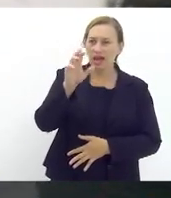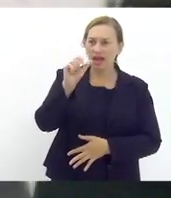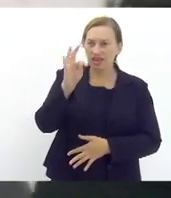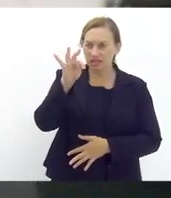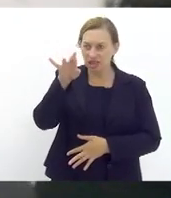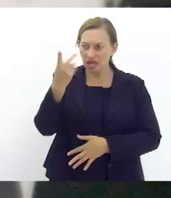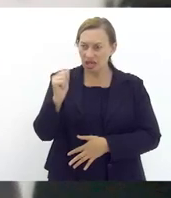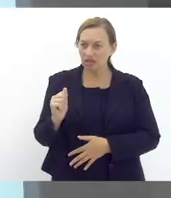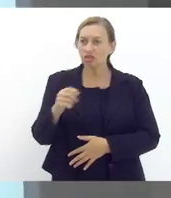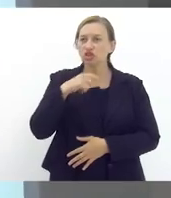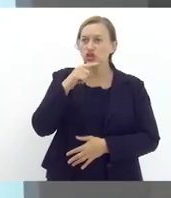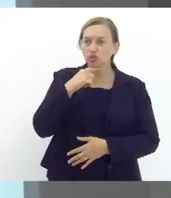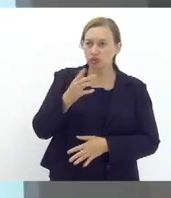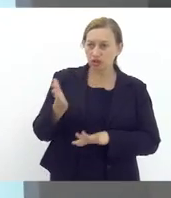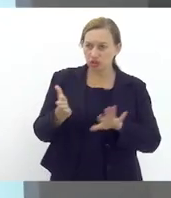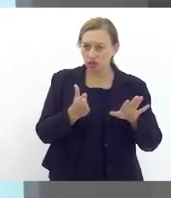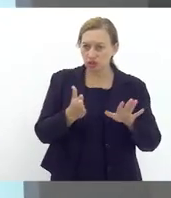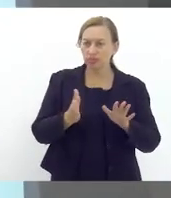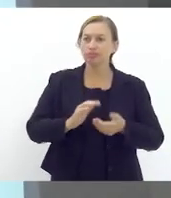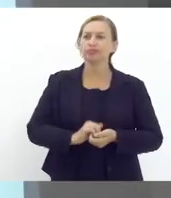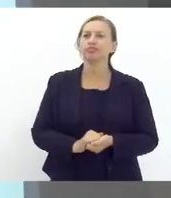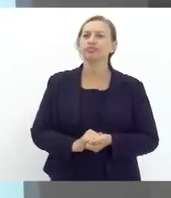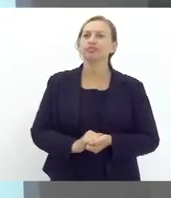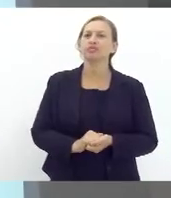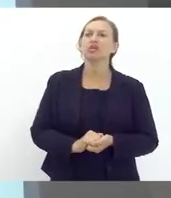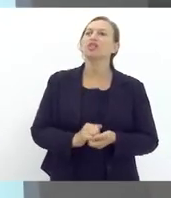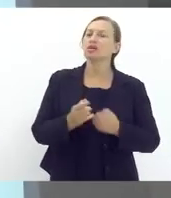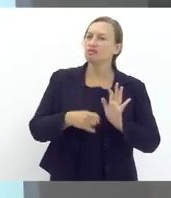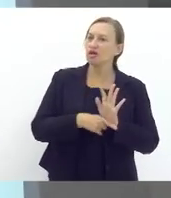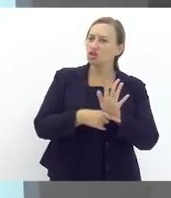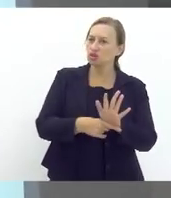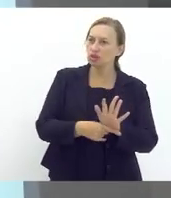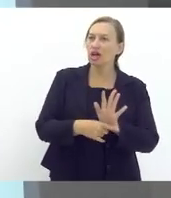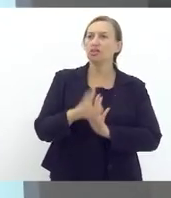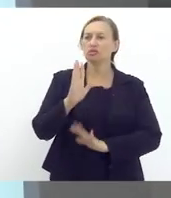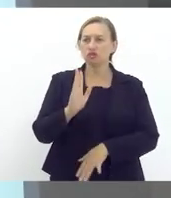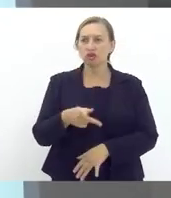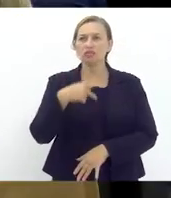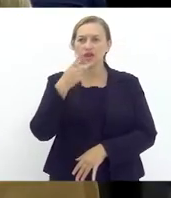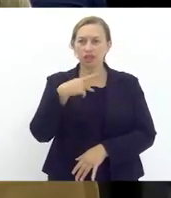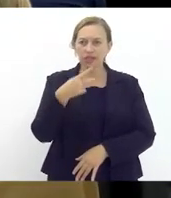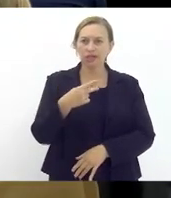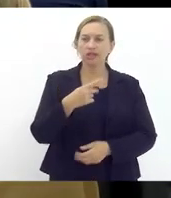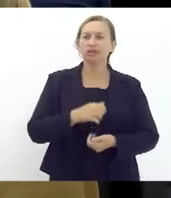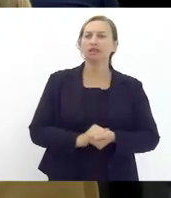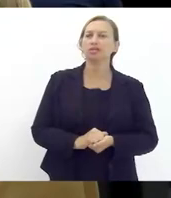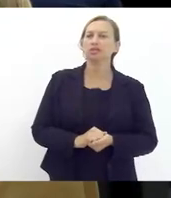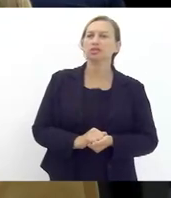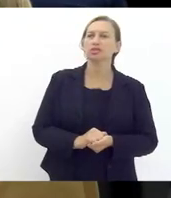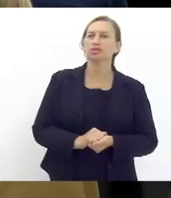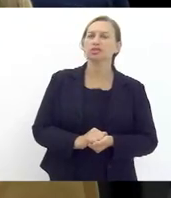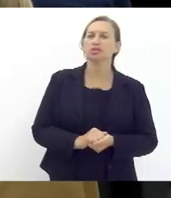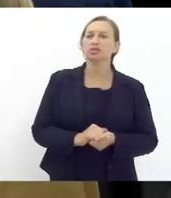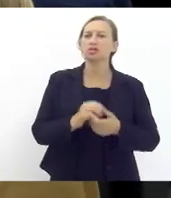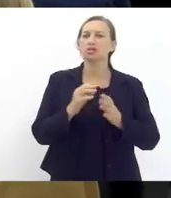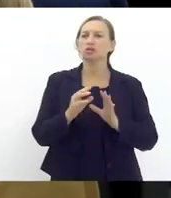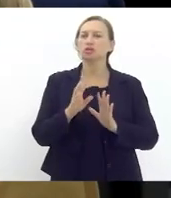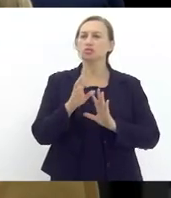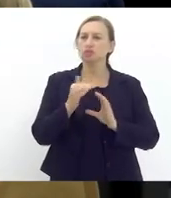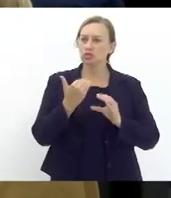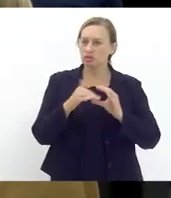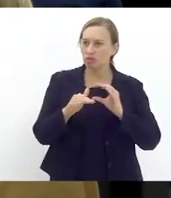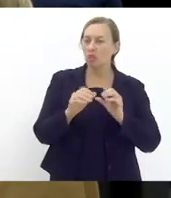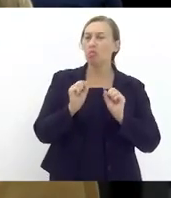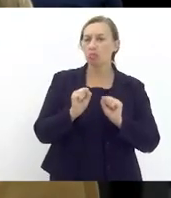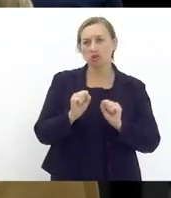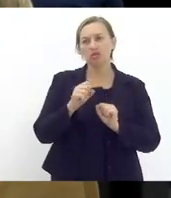o dúvidas frequentes dúvidas frequentes também vai ajudar naquilo que eu comentei de dos e-mails porque pode ser